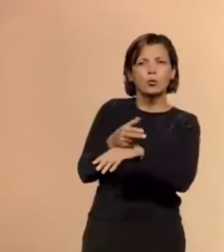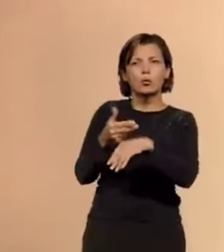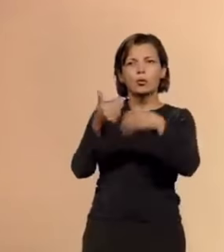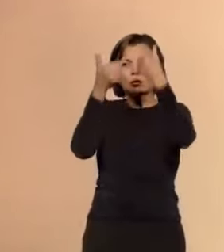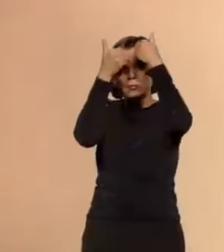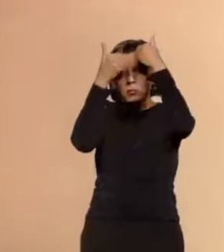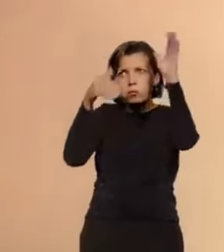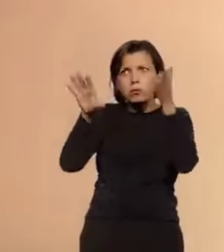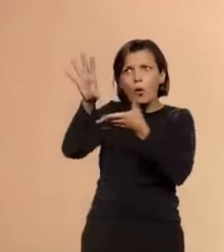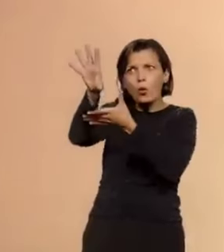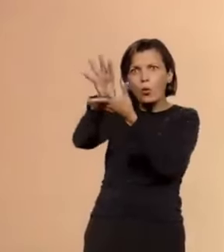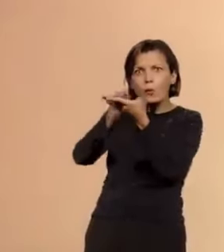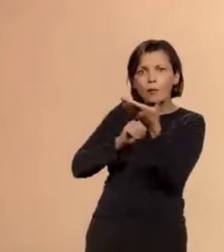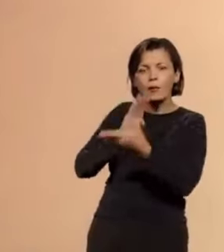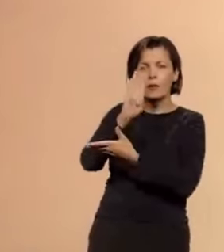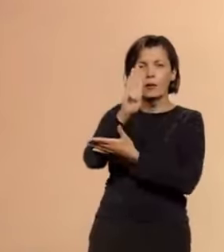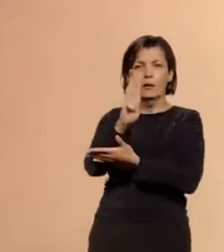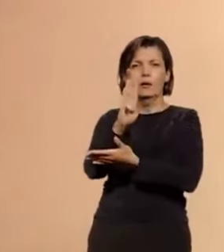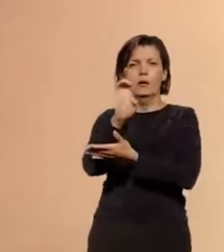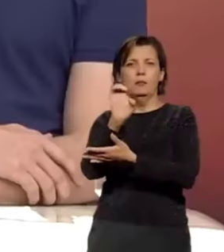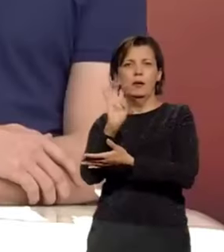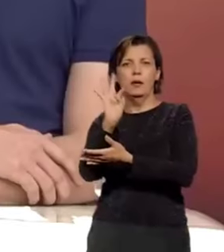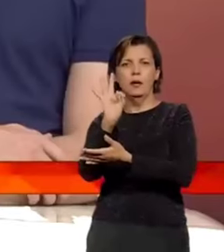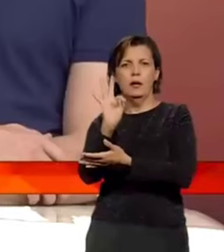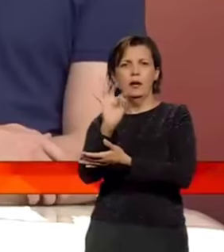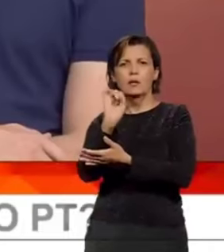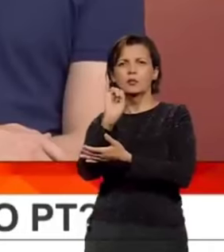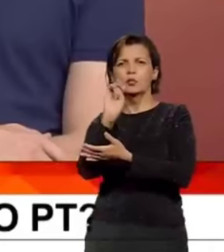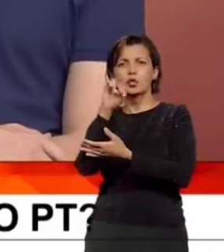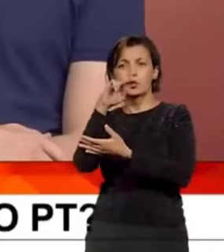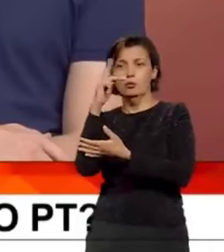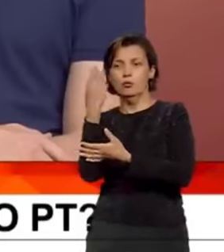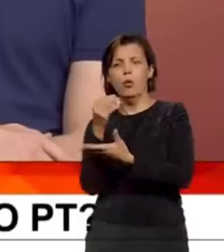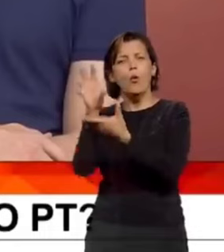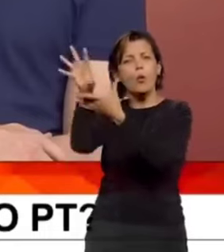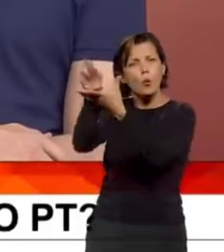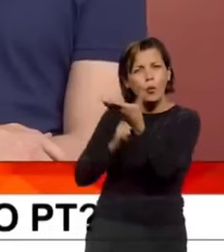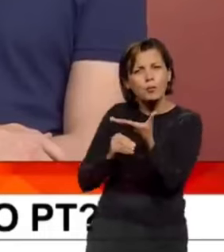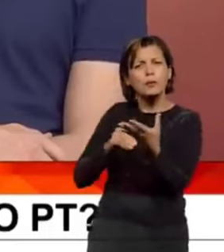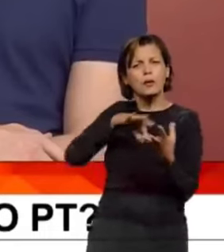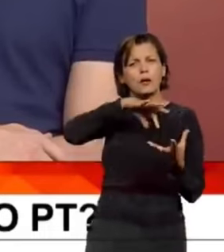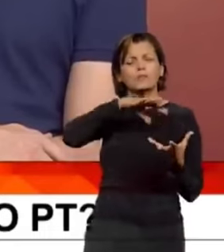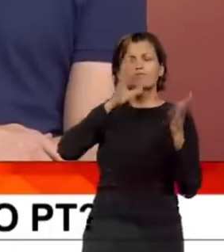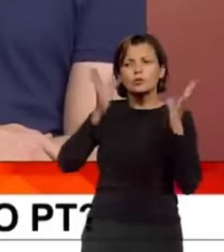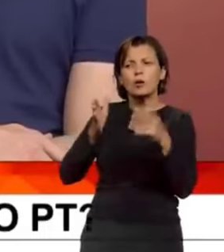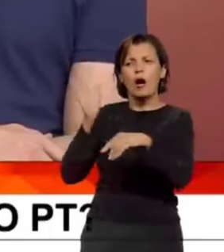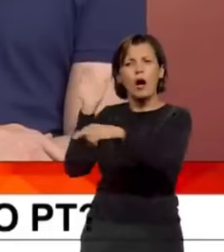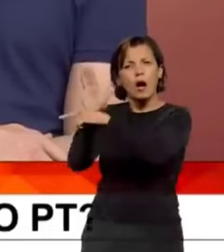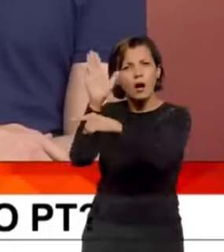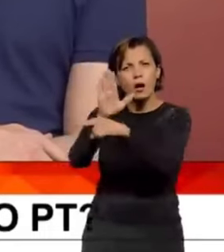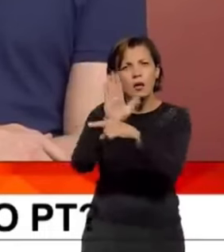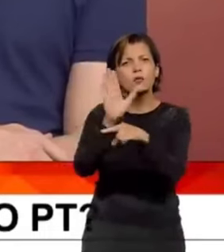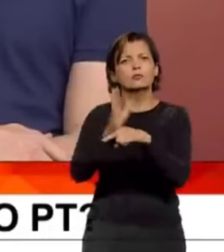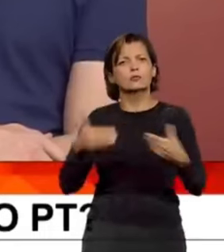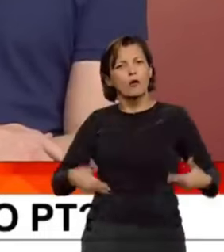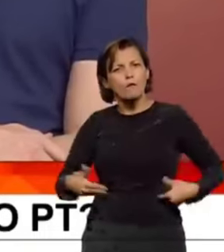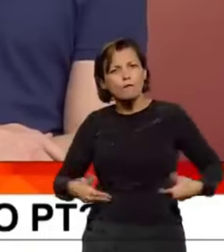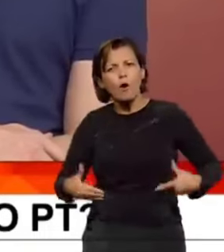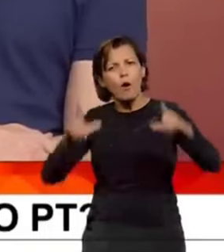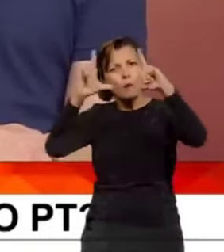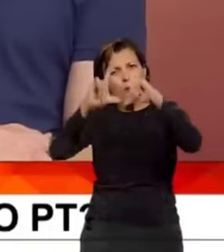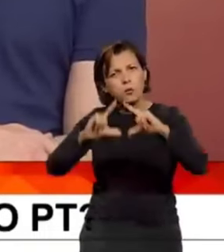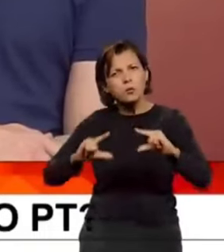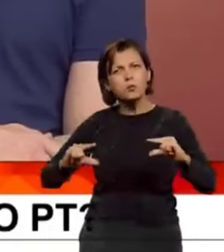com o pensamento do Betinho de combate a Eu queria um programa reconhecido no mundo então nós não estamos